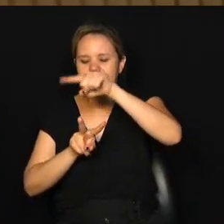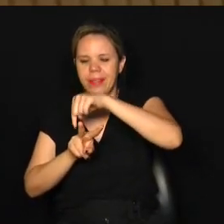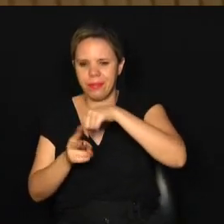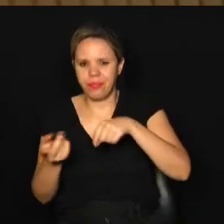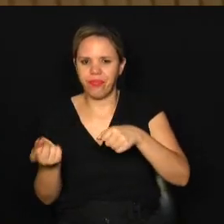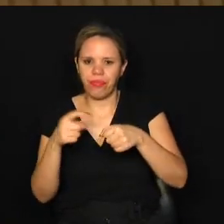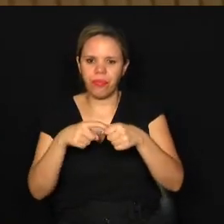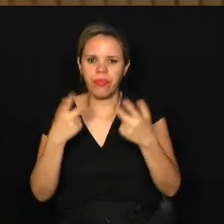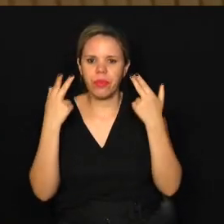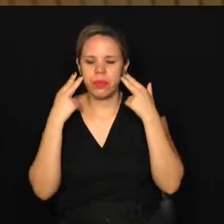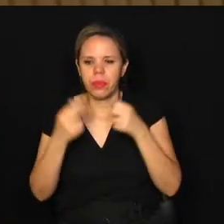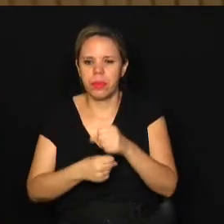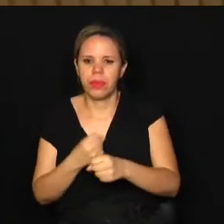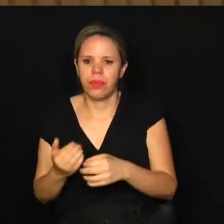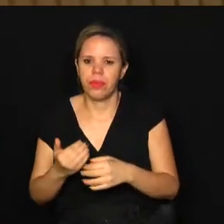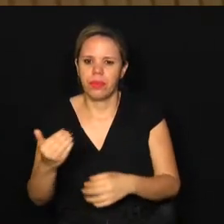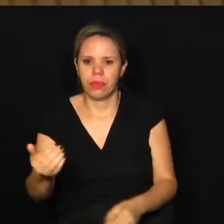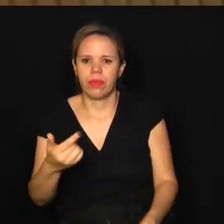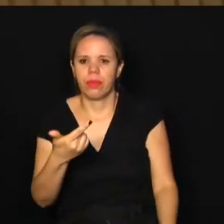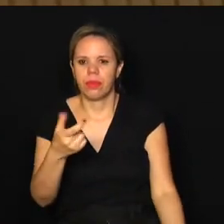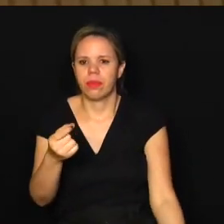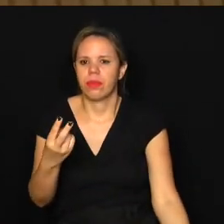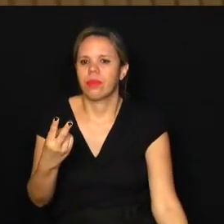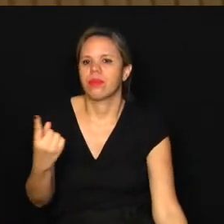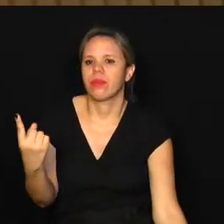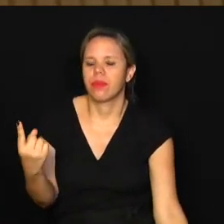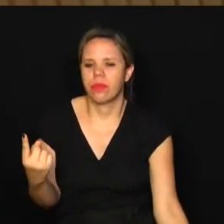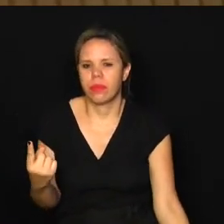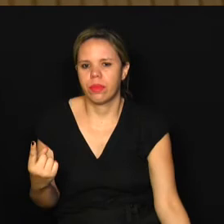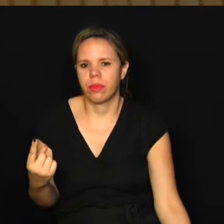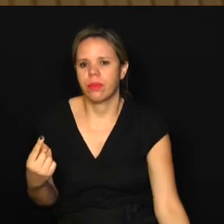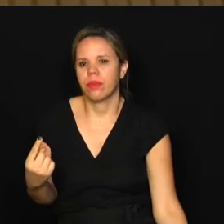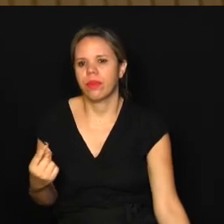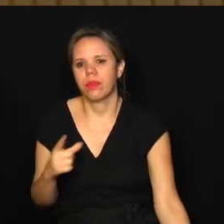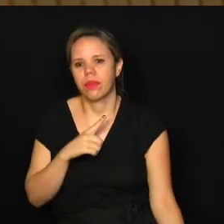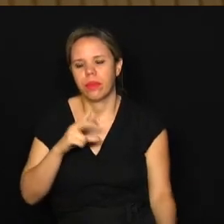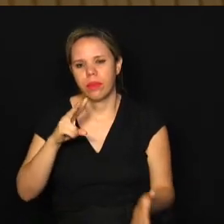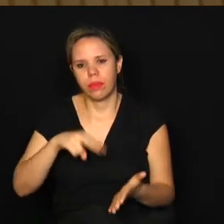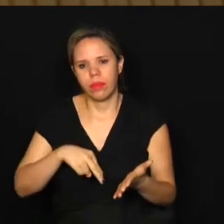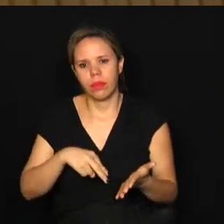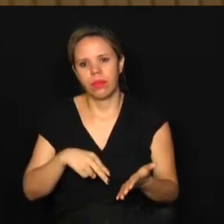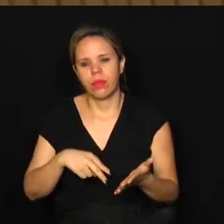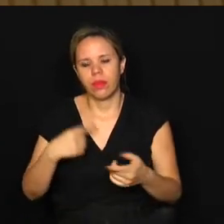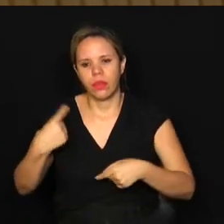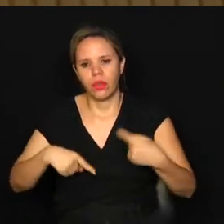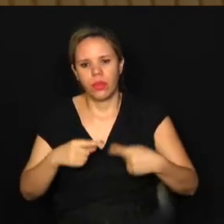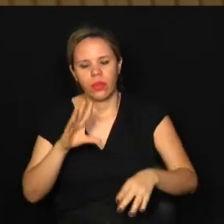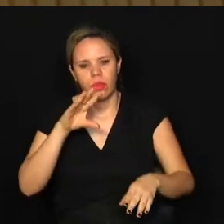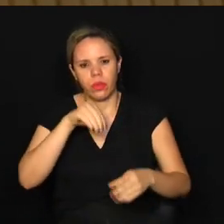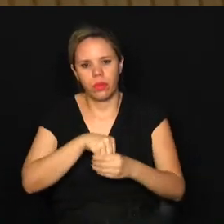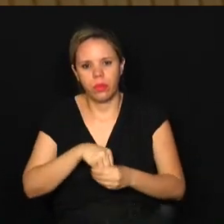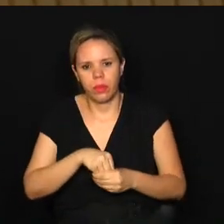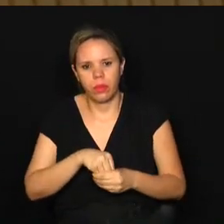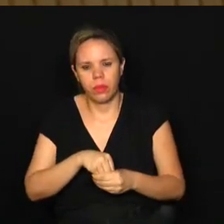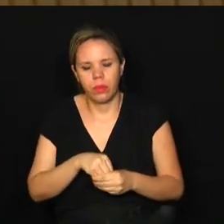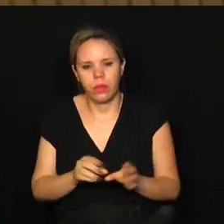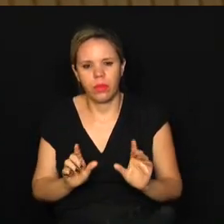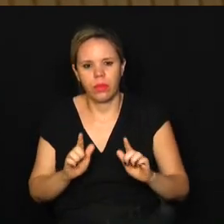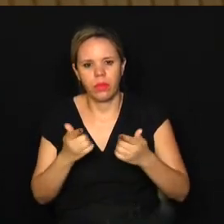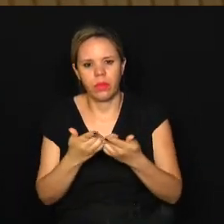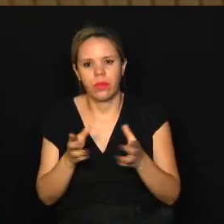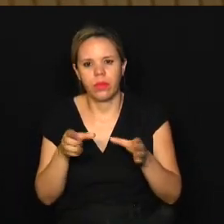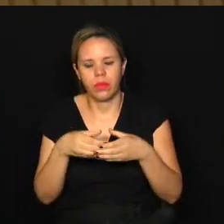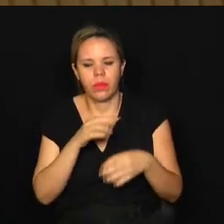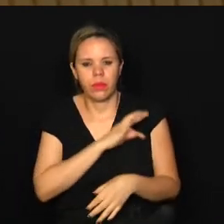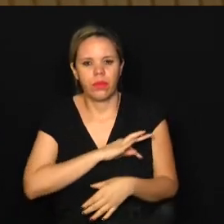Então, para o ano que vem, do que nós temos lido, do que nós estamos discutindo dentro com a equipe de técnicos da